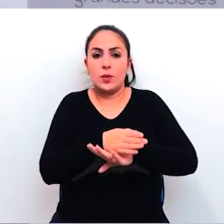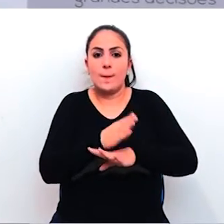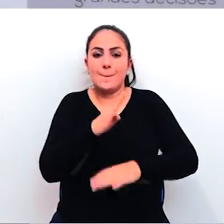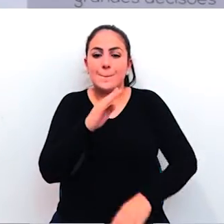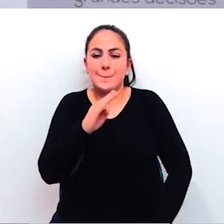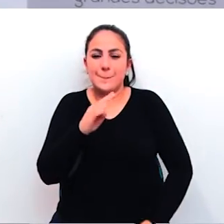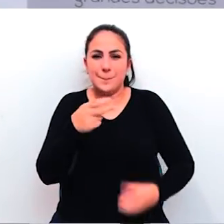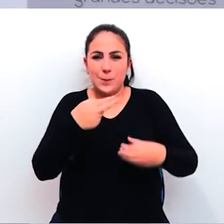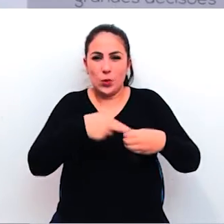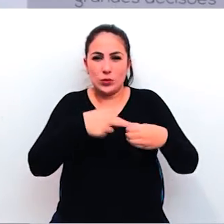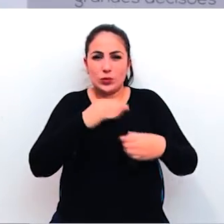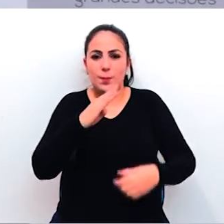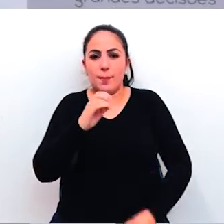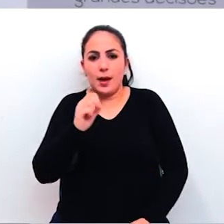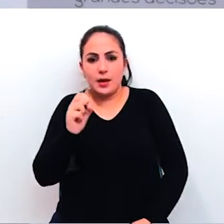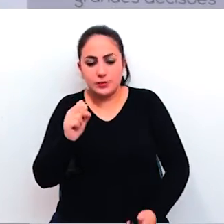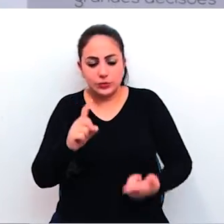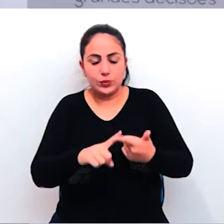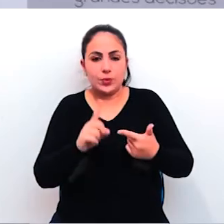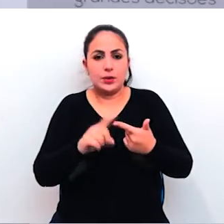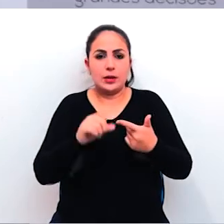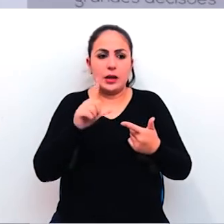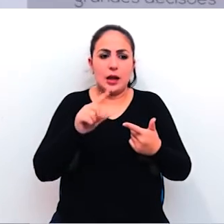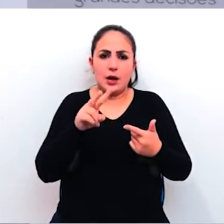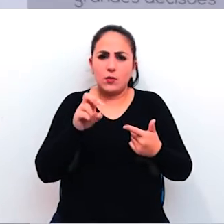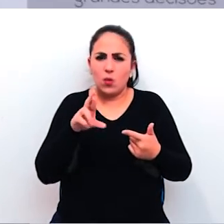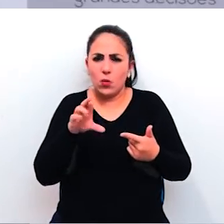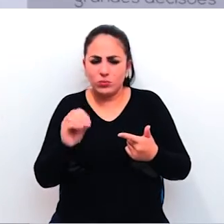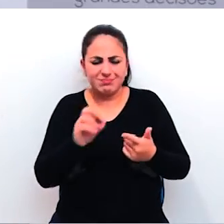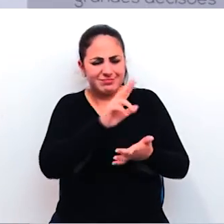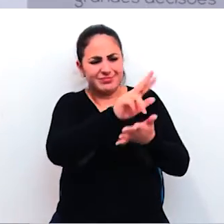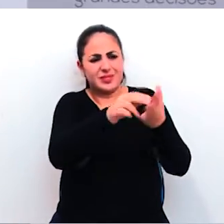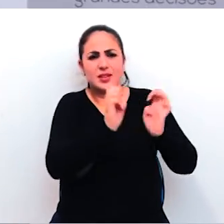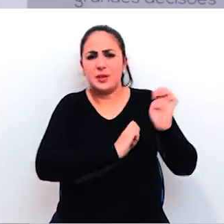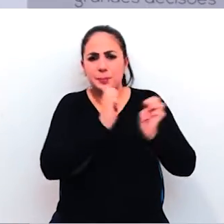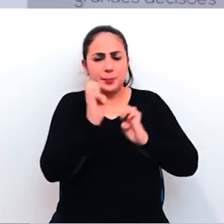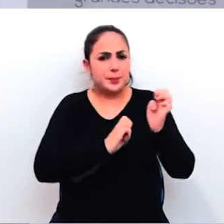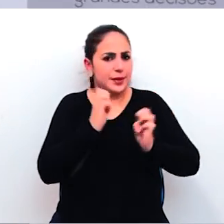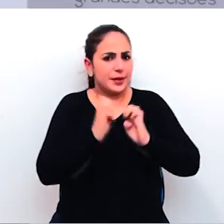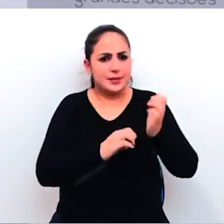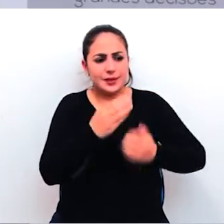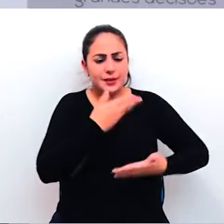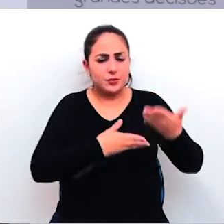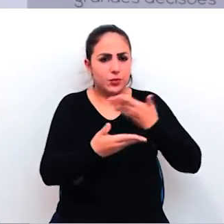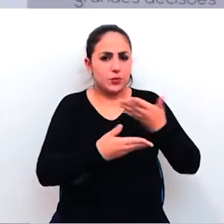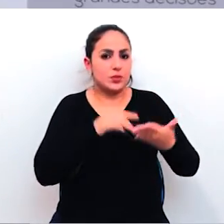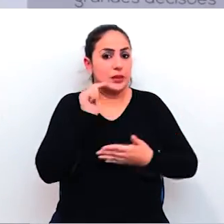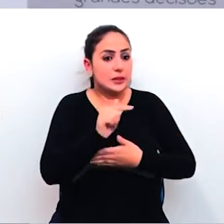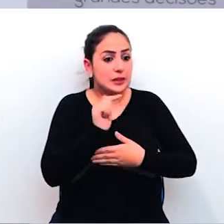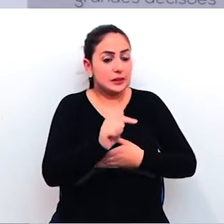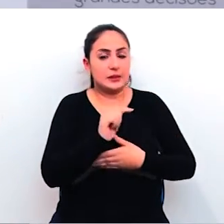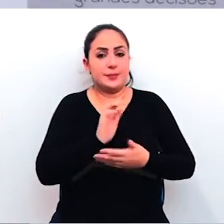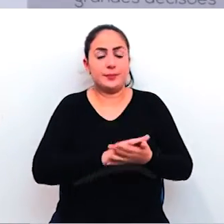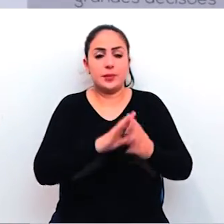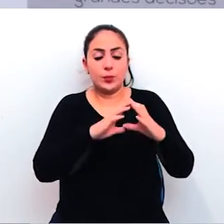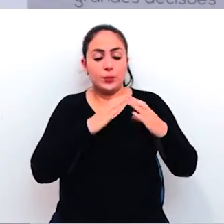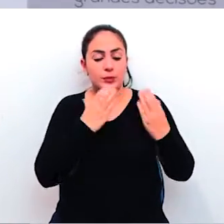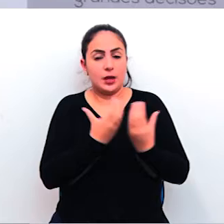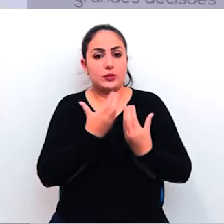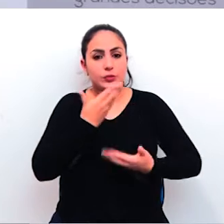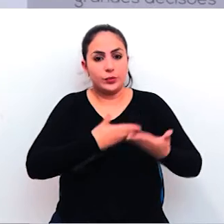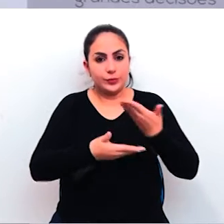nela posto basso lavor uem então gente é muito muitas empresas envolvidas muitas